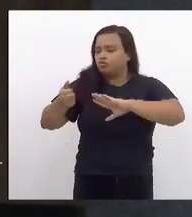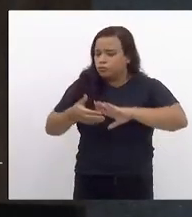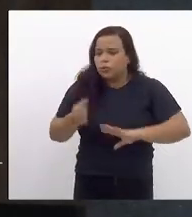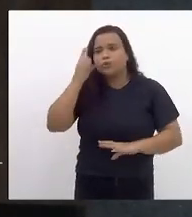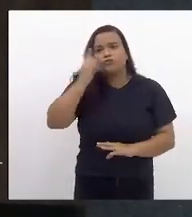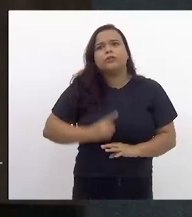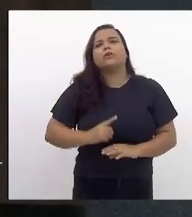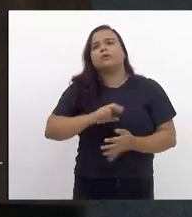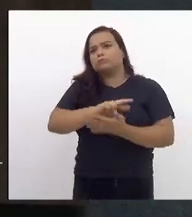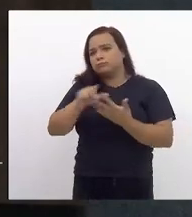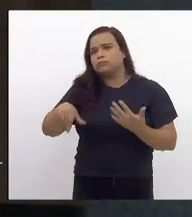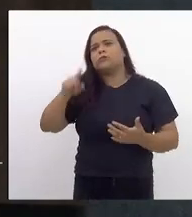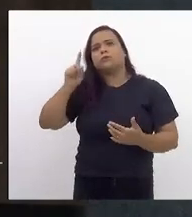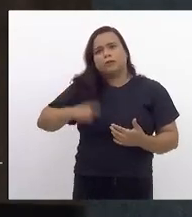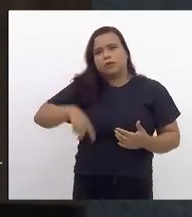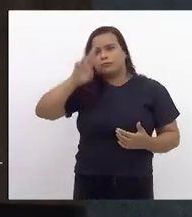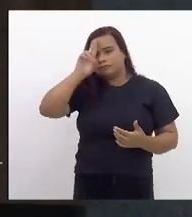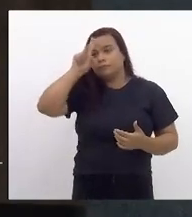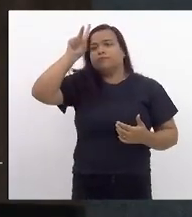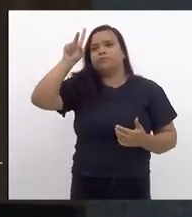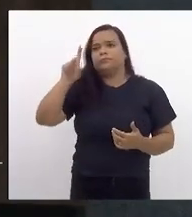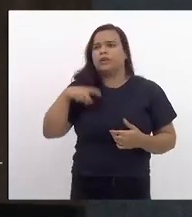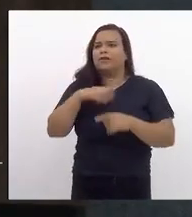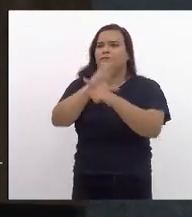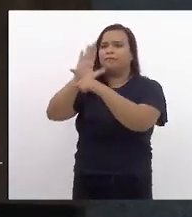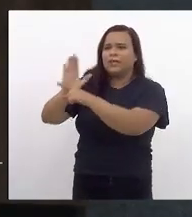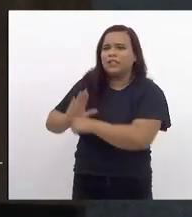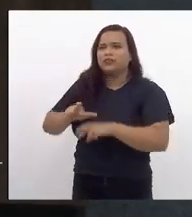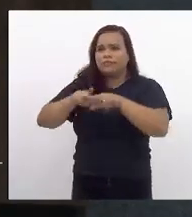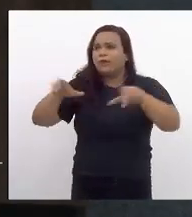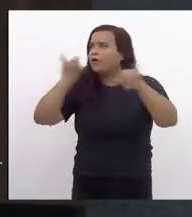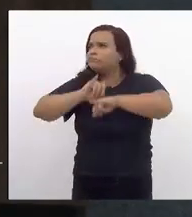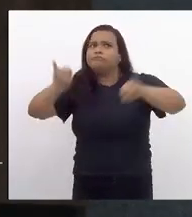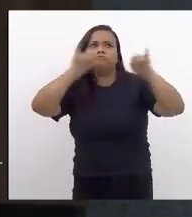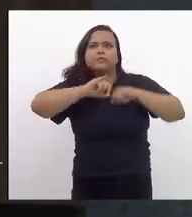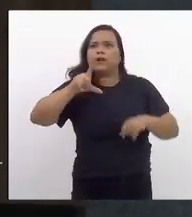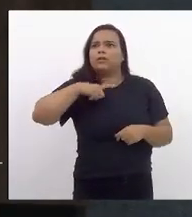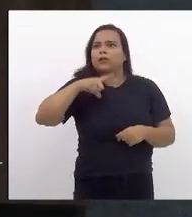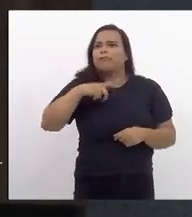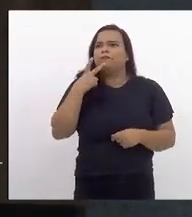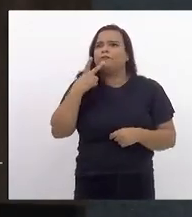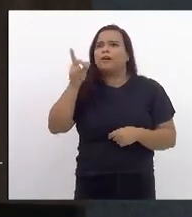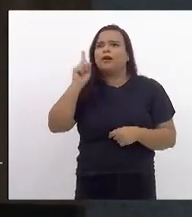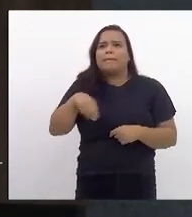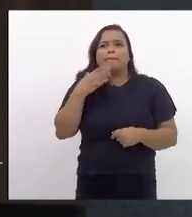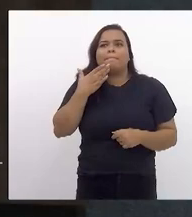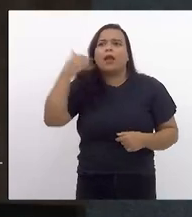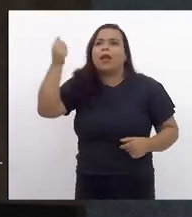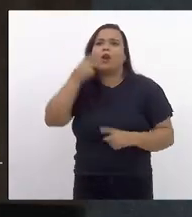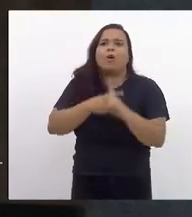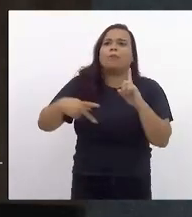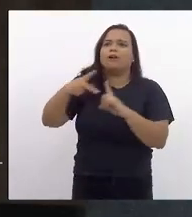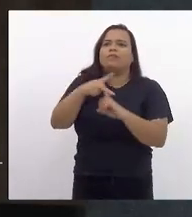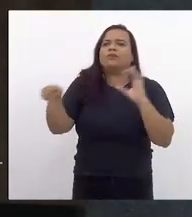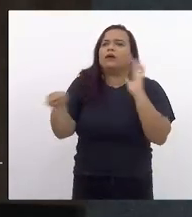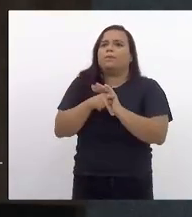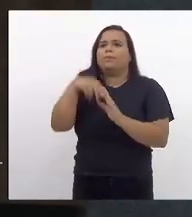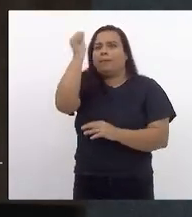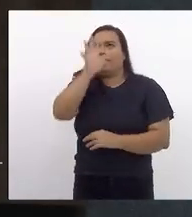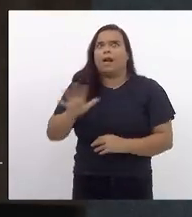E é um equívoco os vídeos que circulam dizendo que é a melhor Previdência do Brasil, porque não